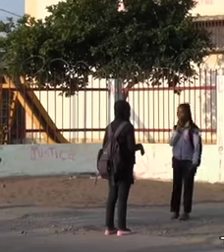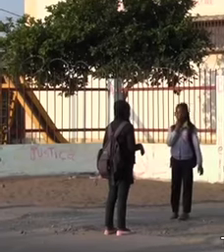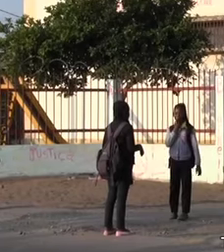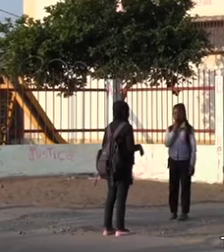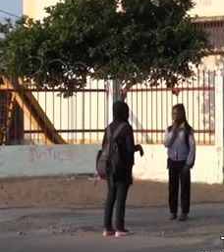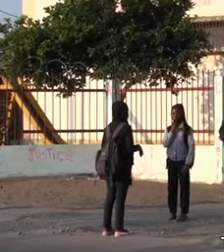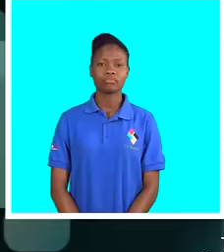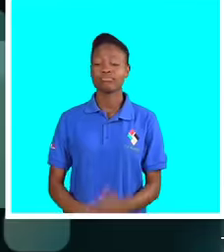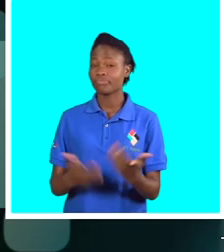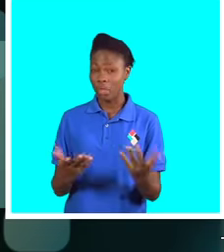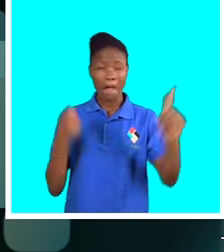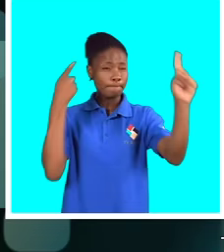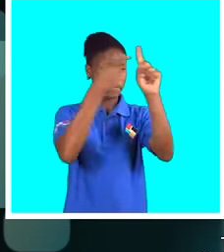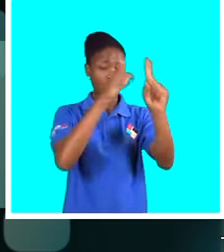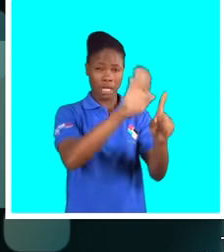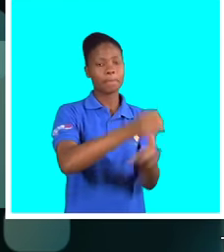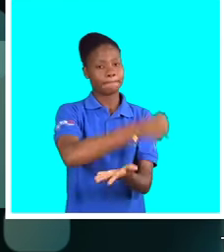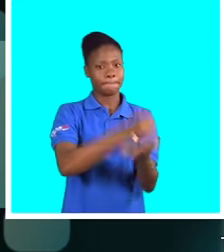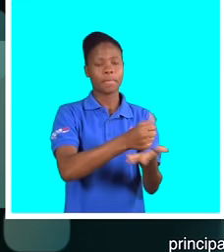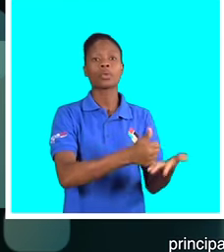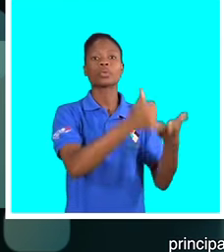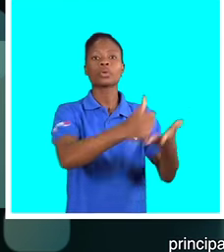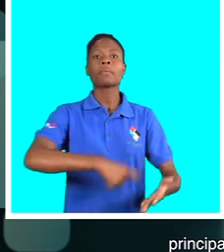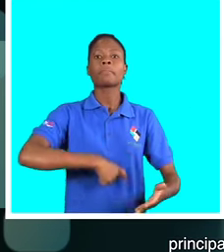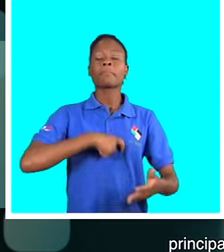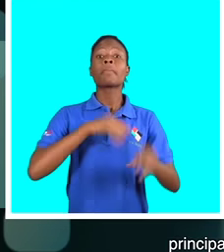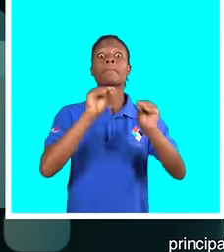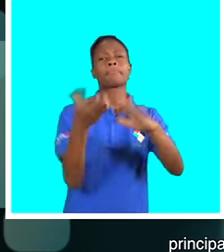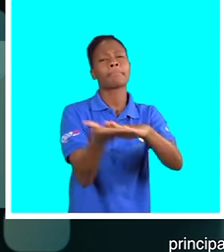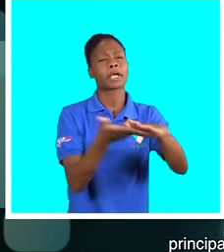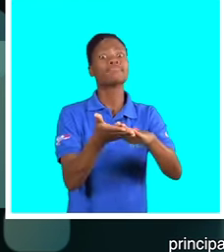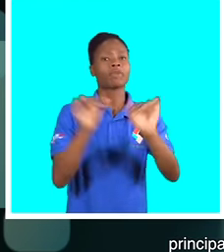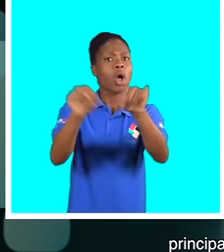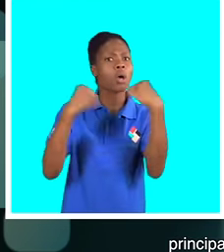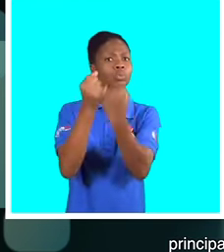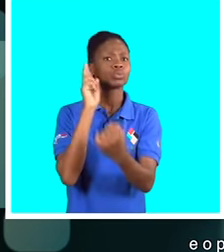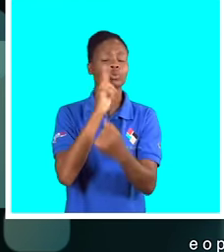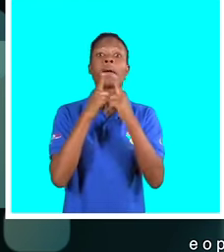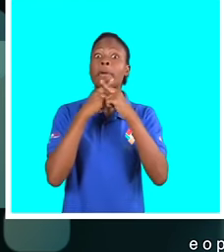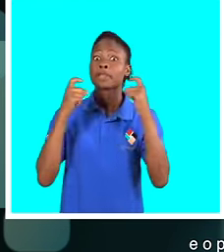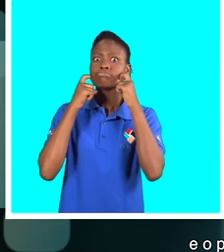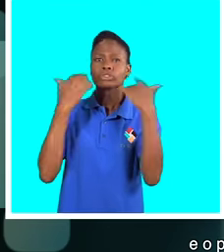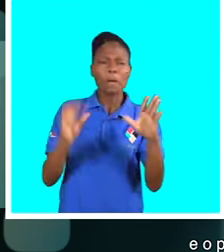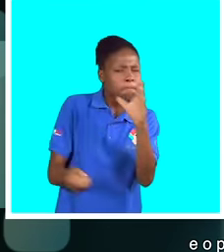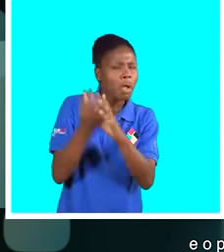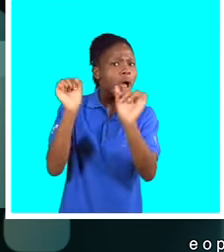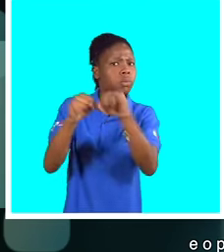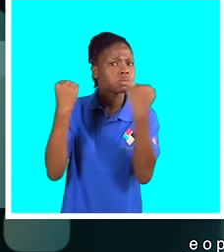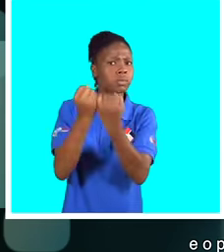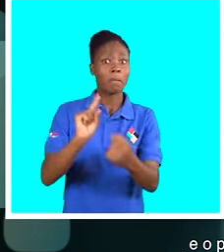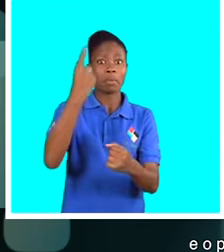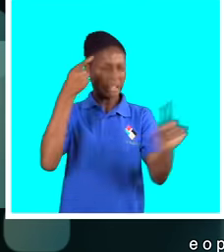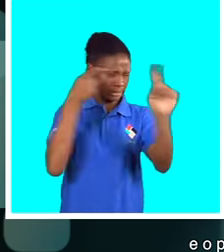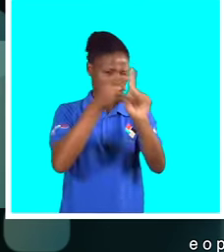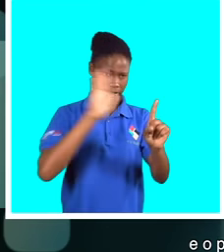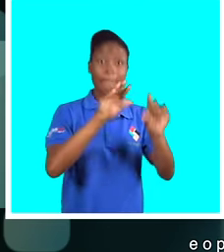Terminado o ensino primário, Celso decidiu ajudar outros surdos, principalmente na componente educacional. E o primeiro passo foi criar a ASUMO,